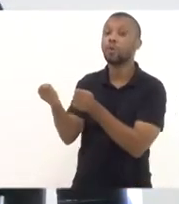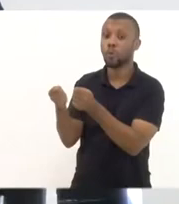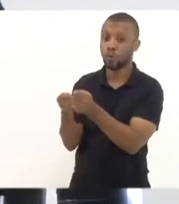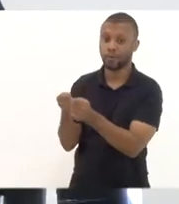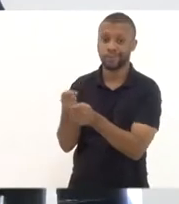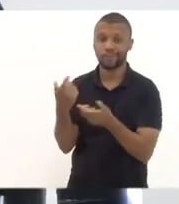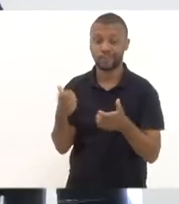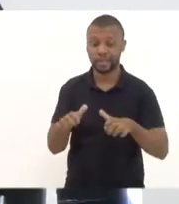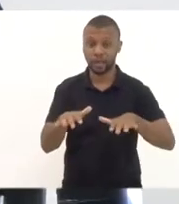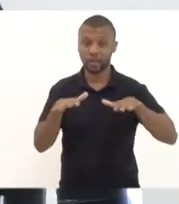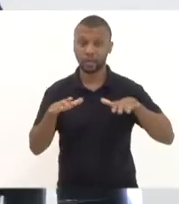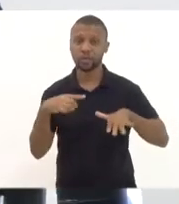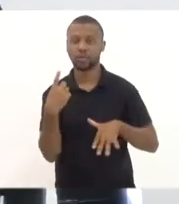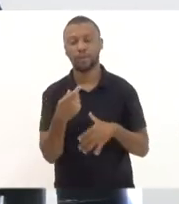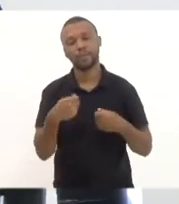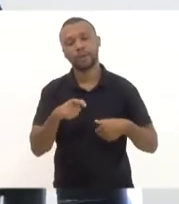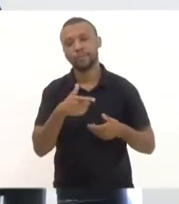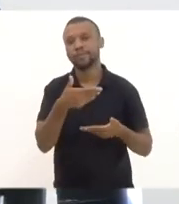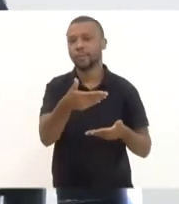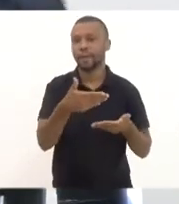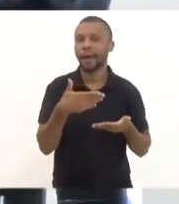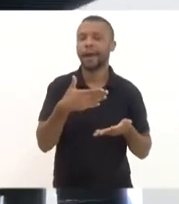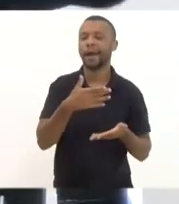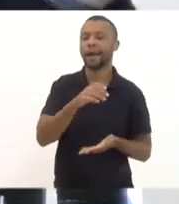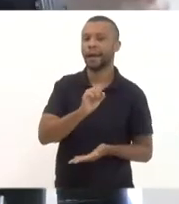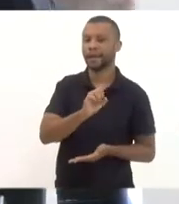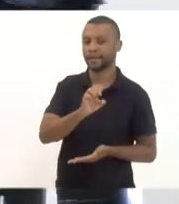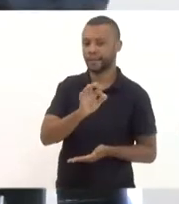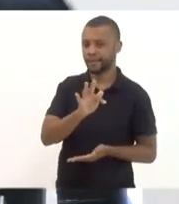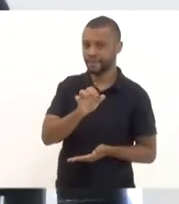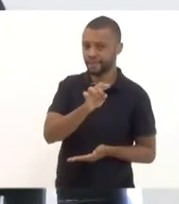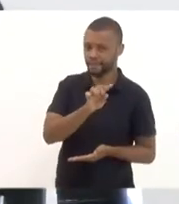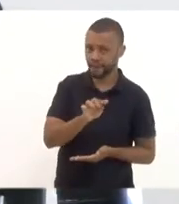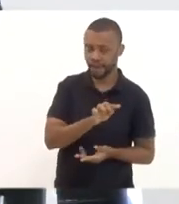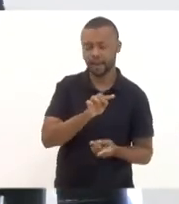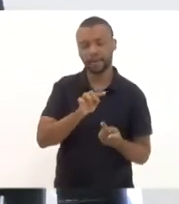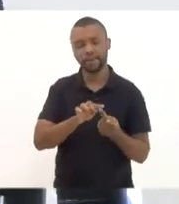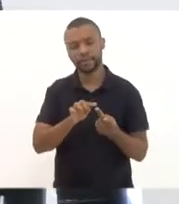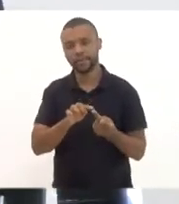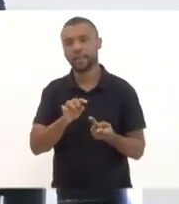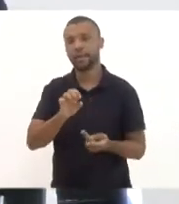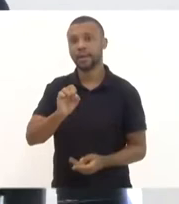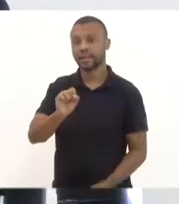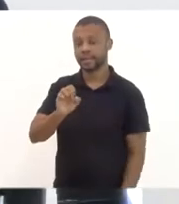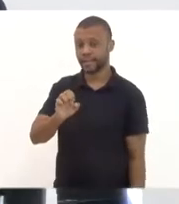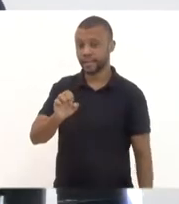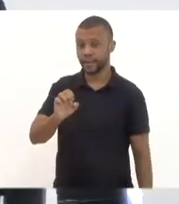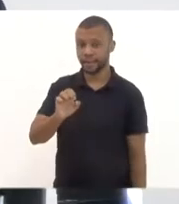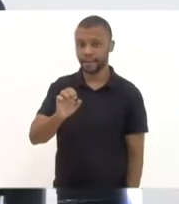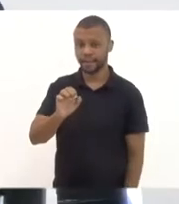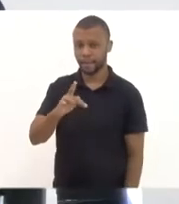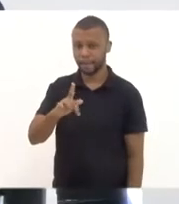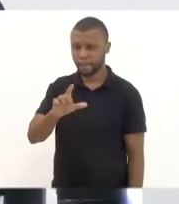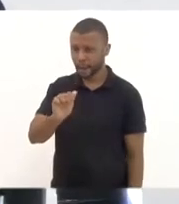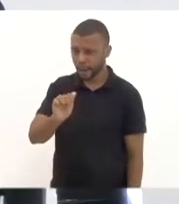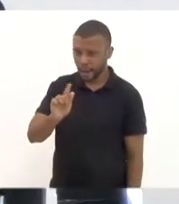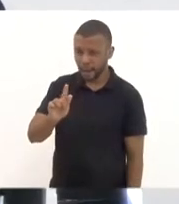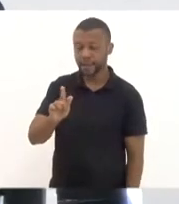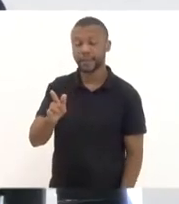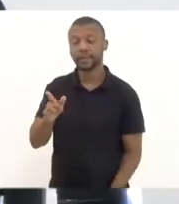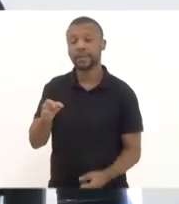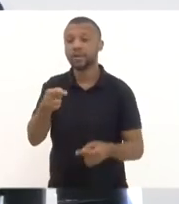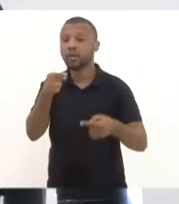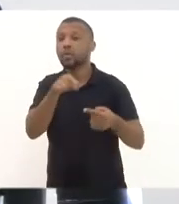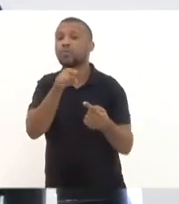chamar você faz a ser trans os pobre brocada civil você paga discutir também a questão do sistema ferroviário